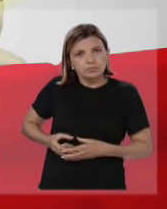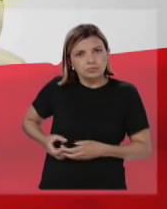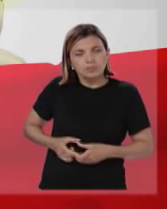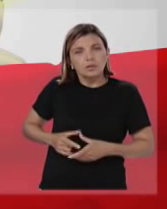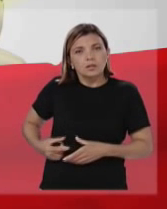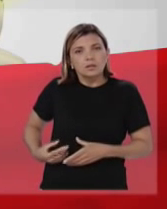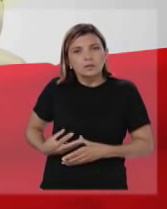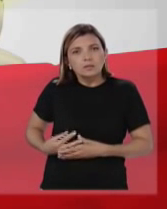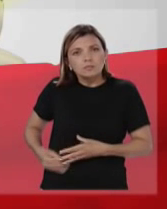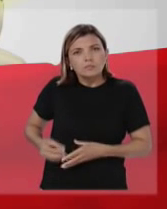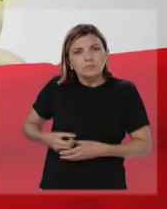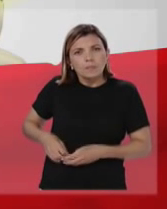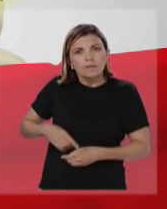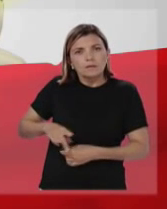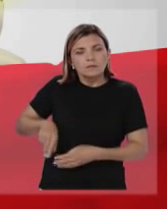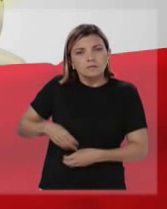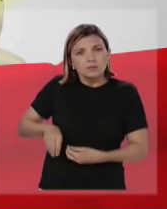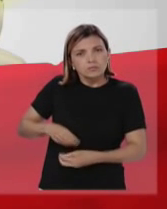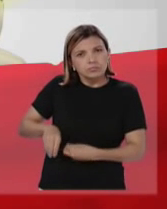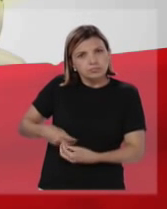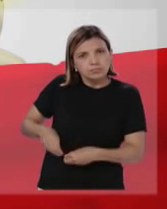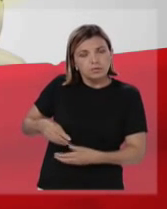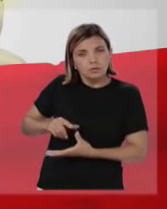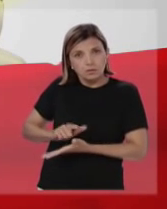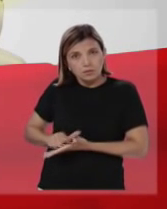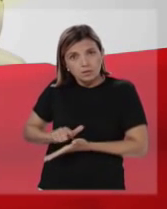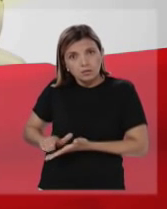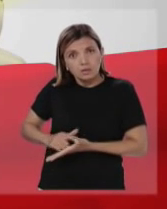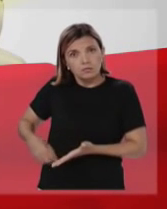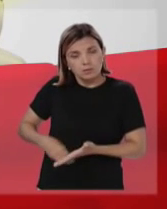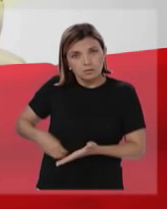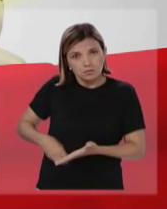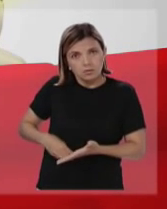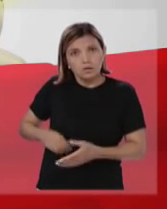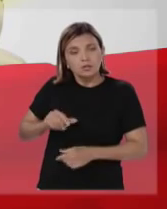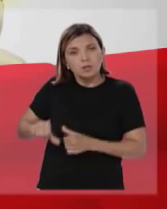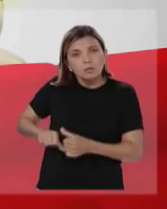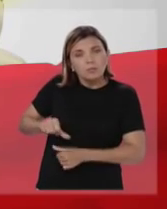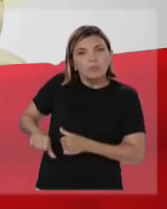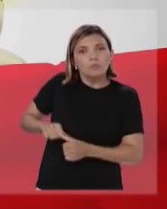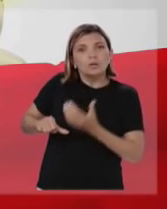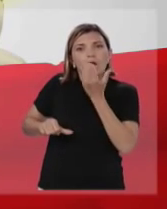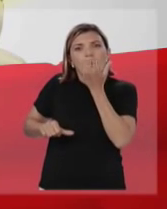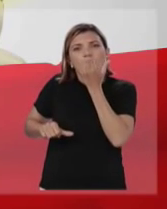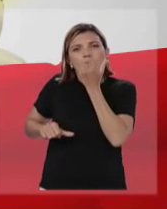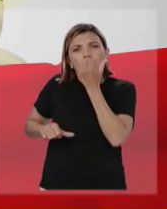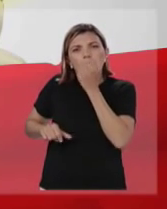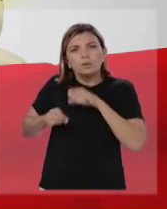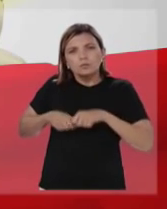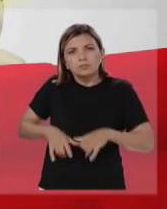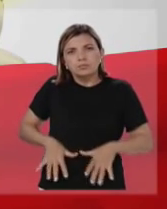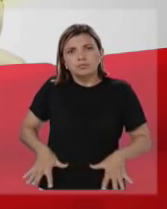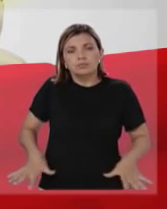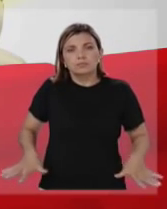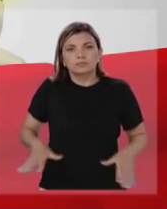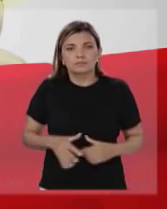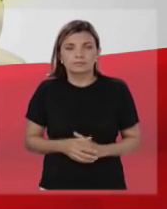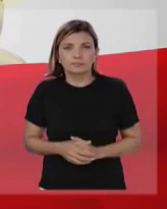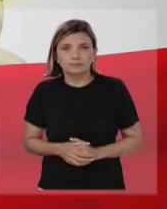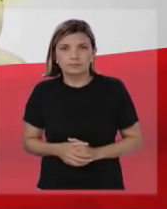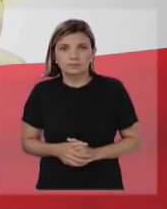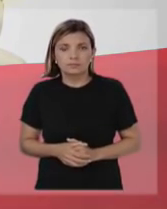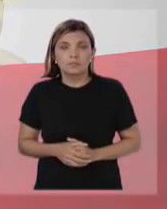pancreática e a vesícula biliar libera os sais biliares que foram produzidos pelo fígado, transformando o alimento inicial em